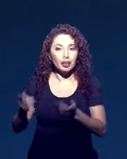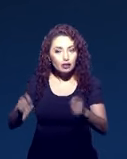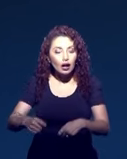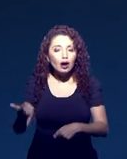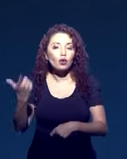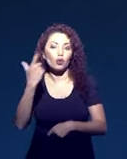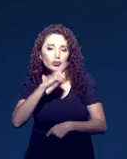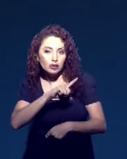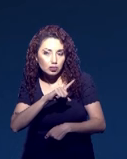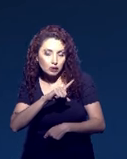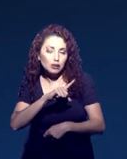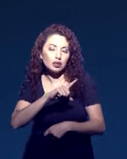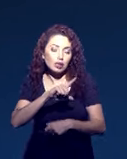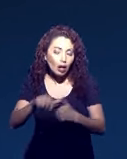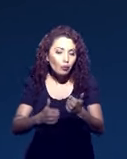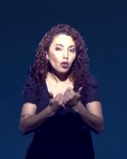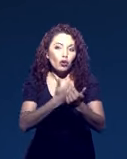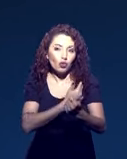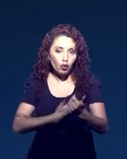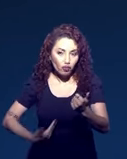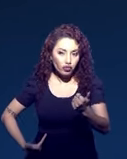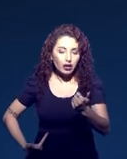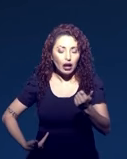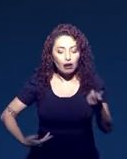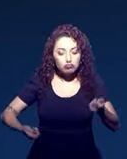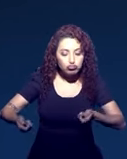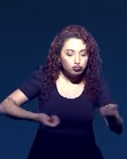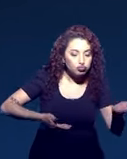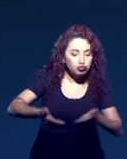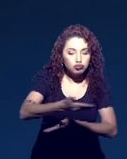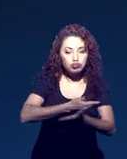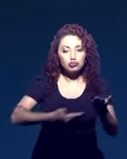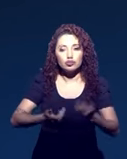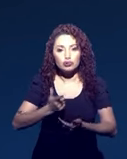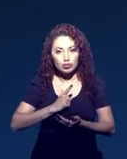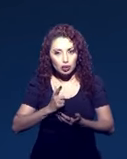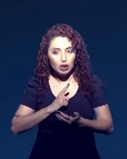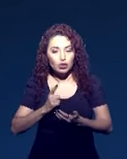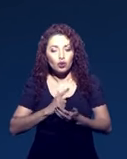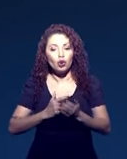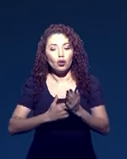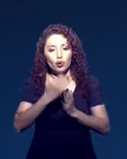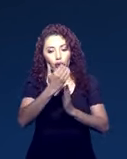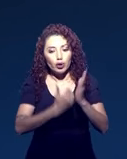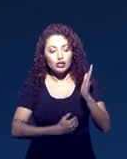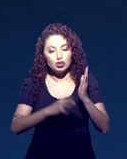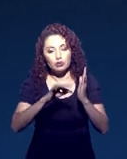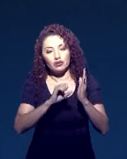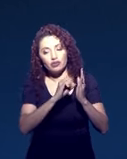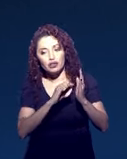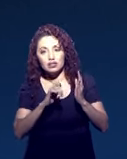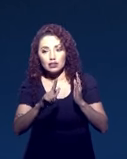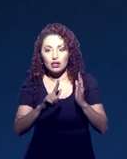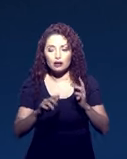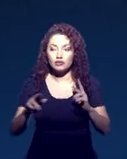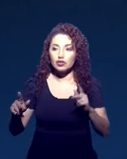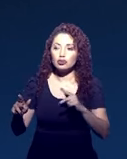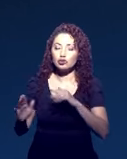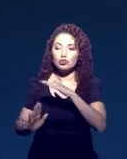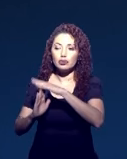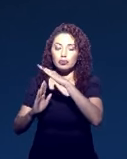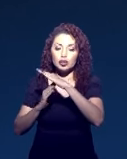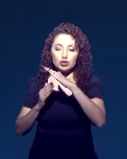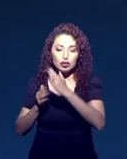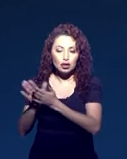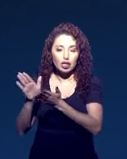dá a margem fiscal necessária estabelecendo um compromisso de se ter um regime fiscal Em substituição ao teto de gastos públicos já no decorrer desse ano